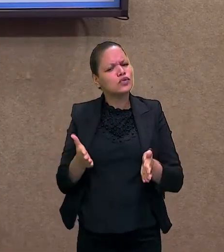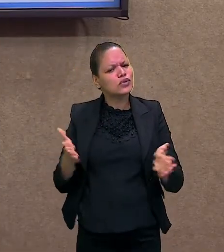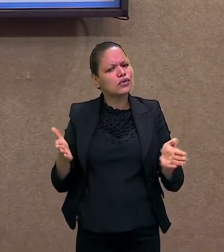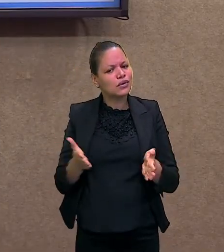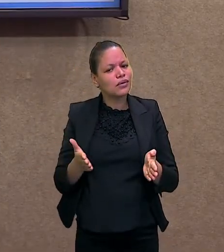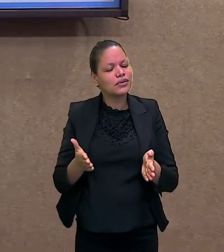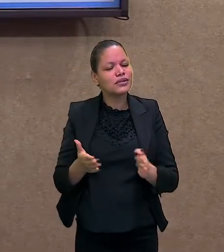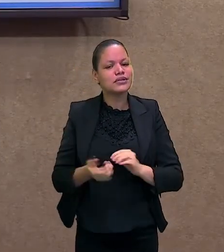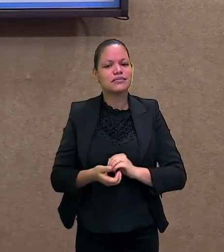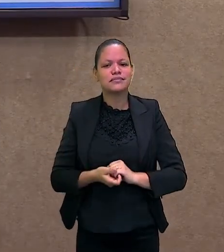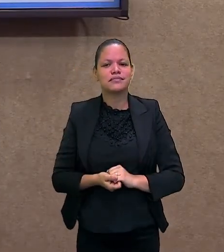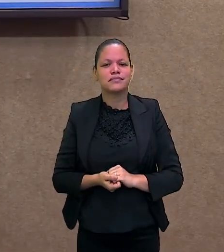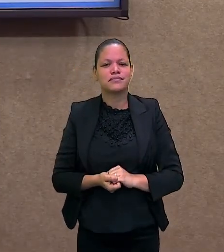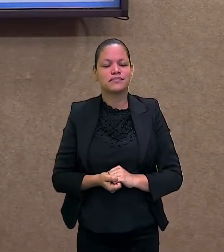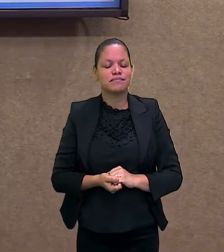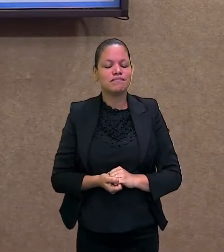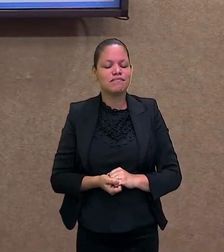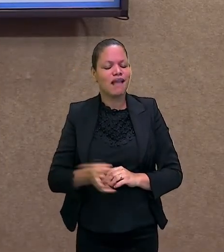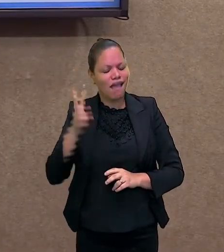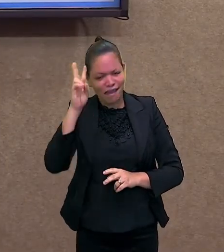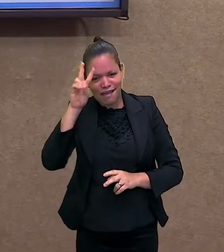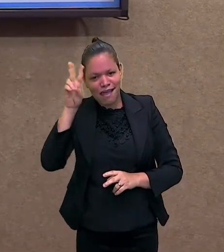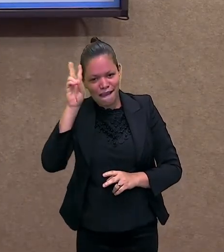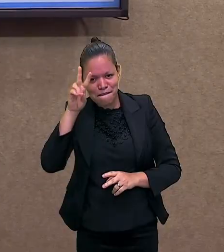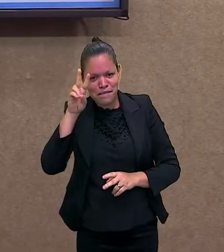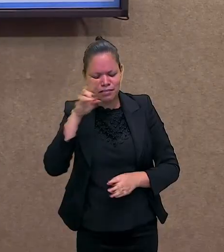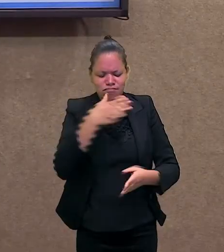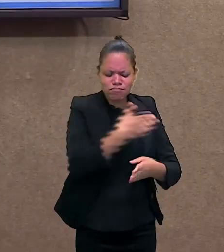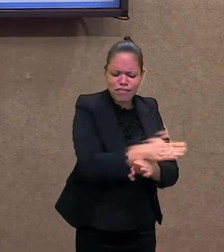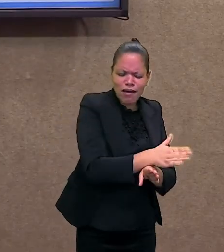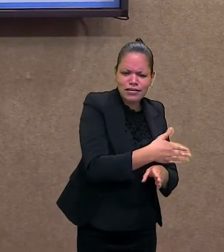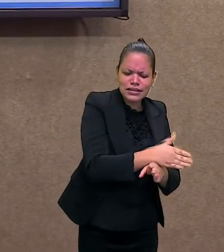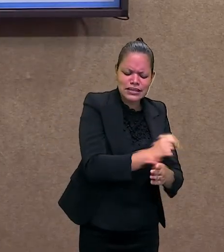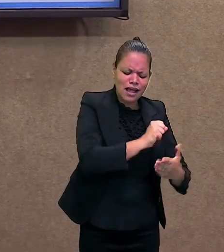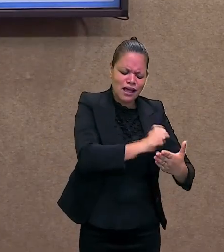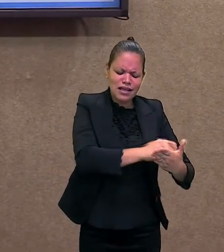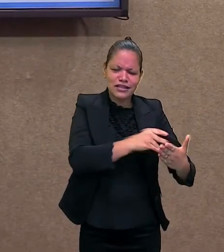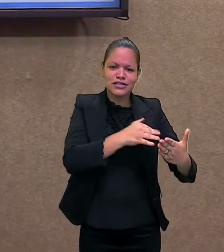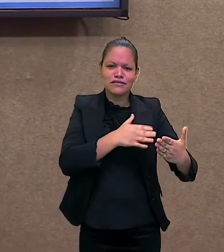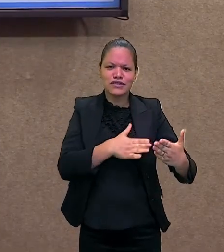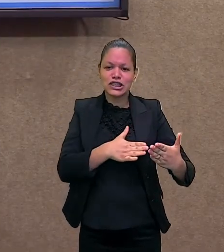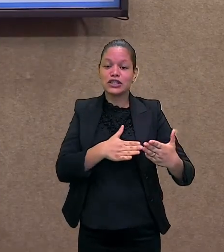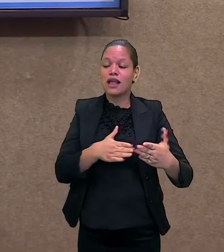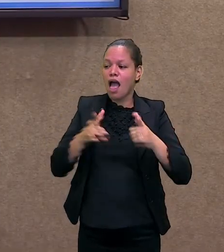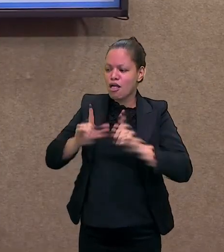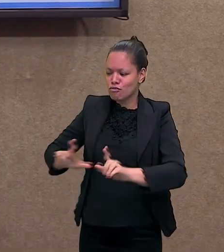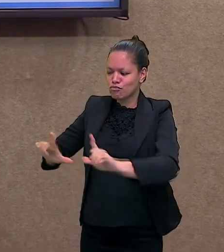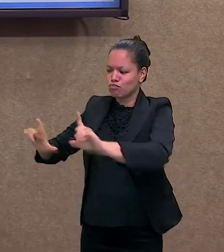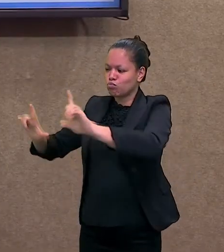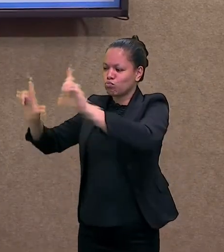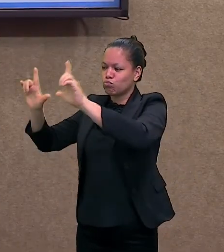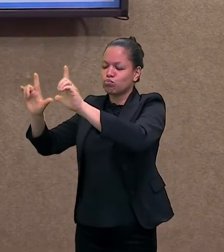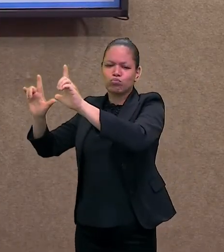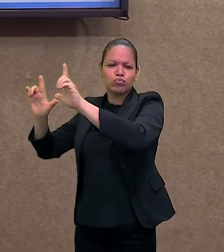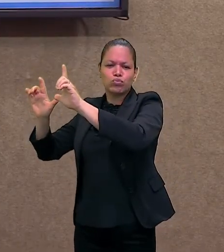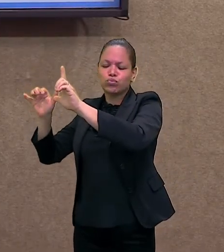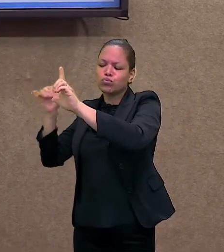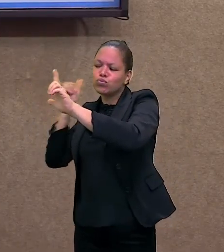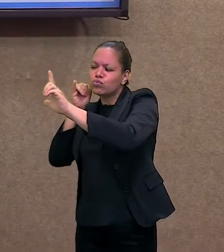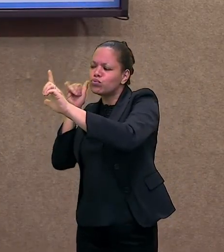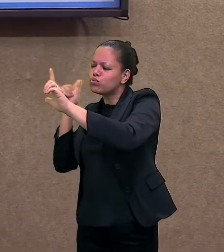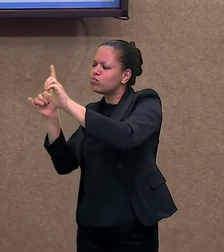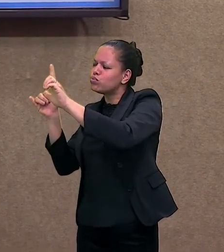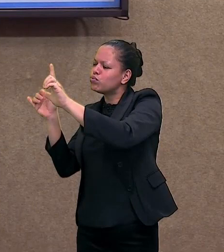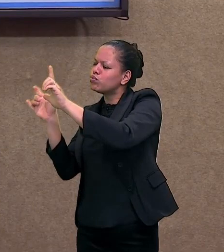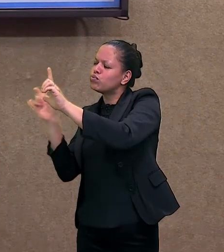e amam. E não se esqueçam, para acessar nossas atividades na plataforma SMED GV, aponte a câmera do